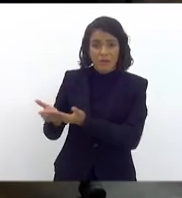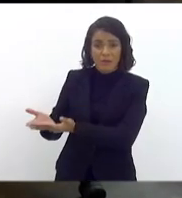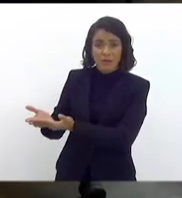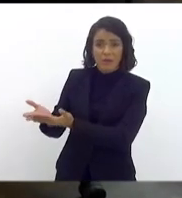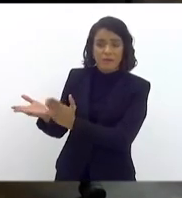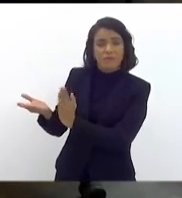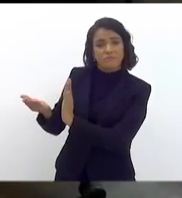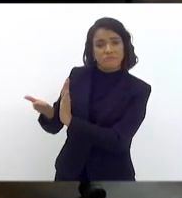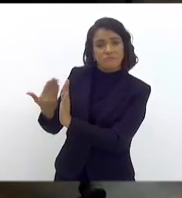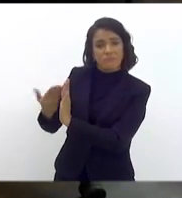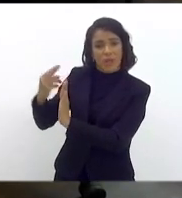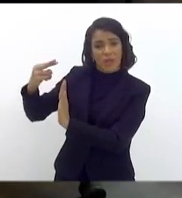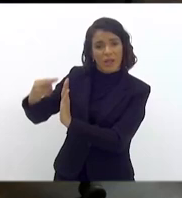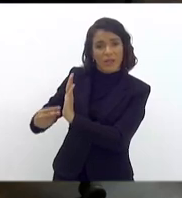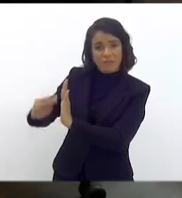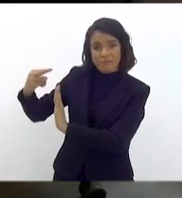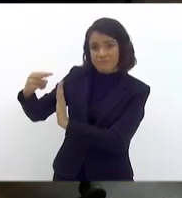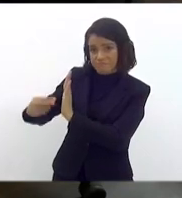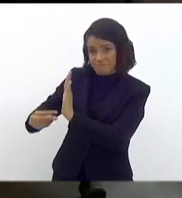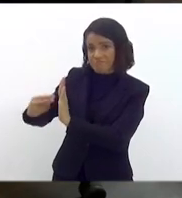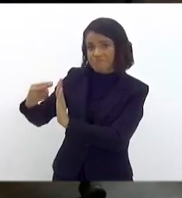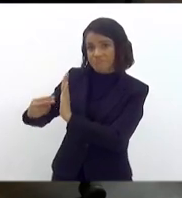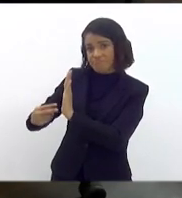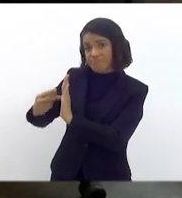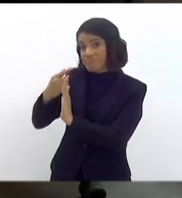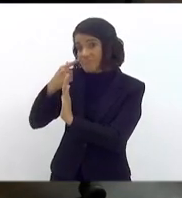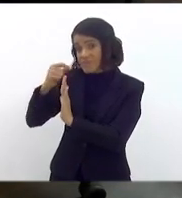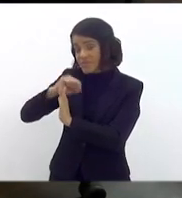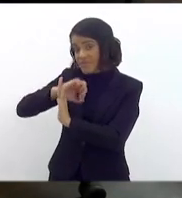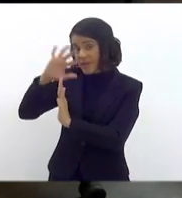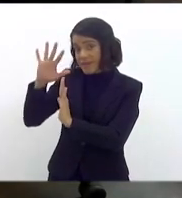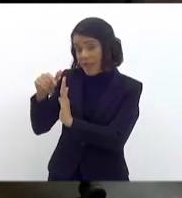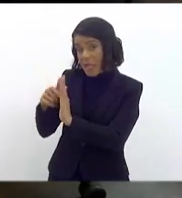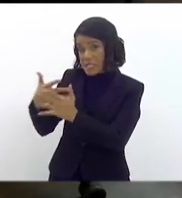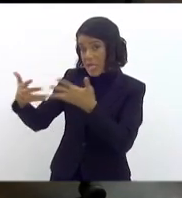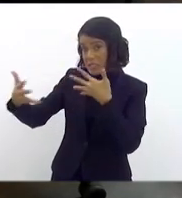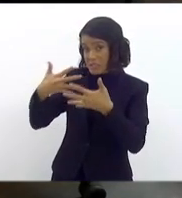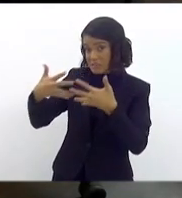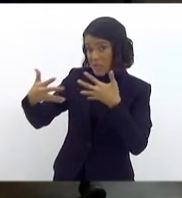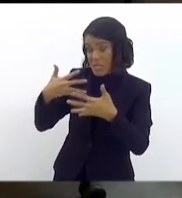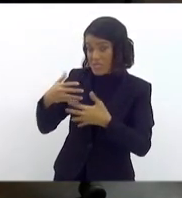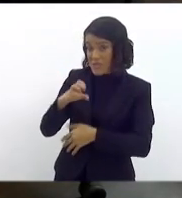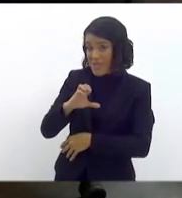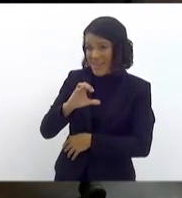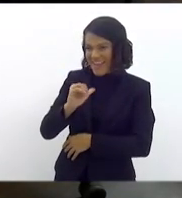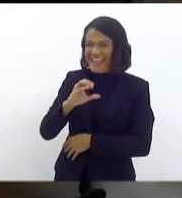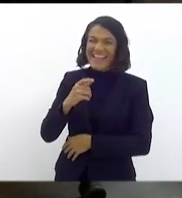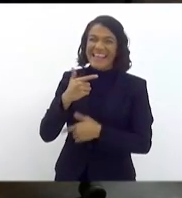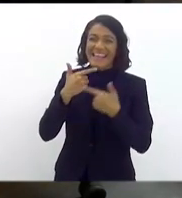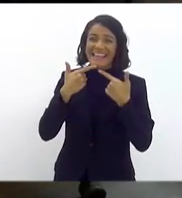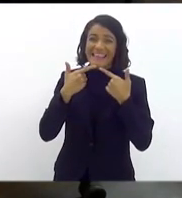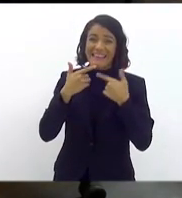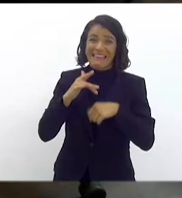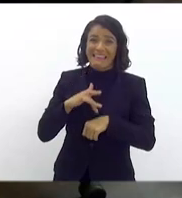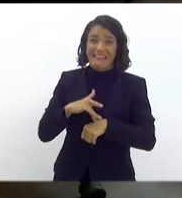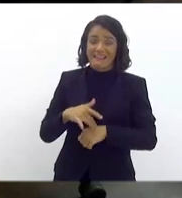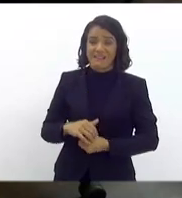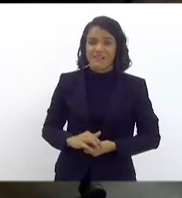acinte. A transparência, isso aí. Essa é a transparência, presidente. Do ECAD. Bom.